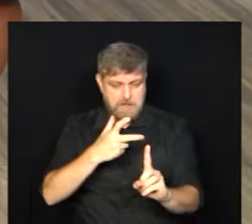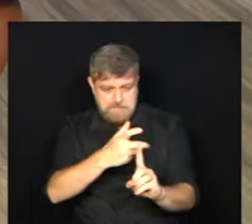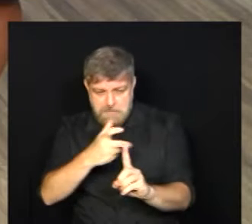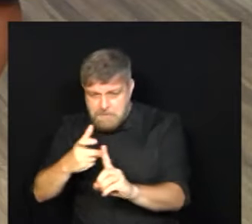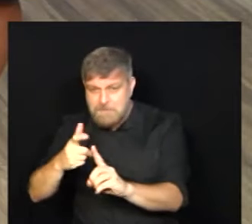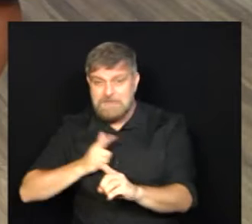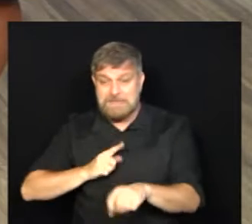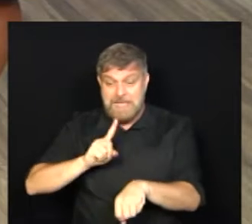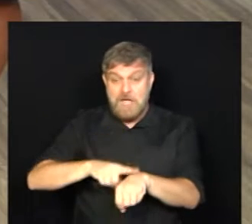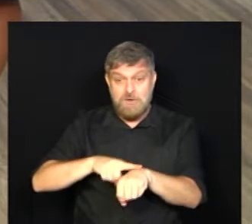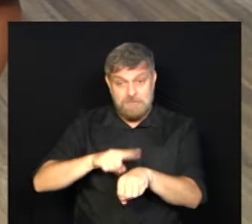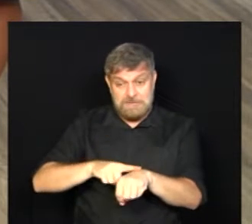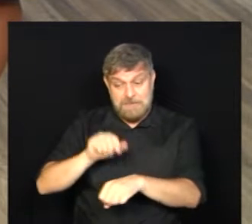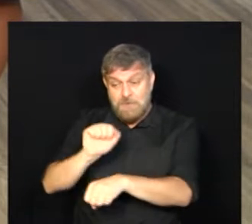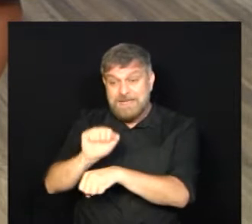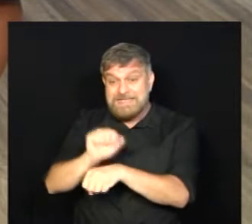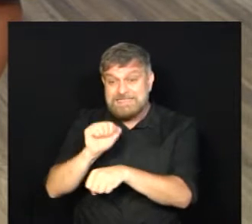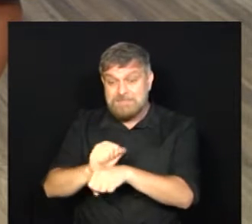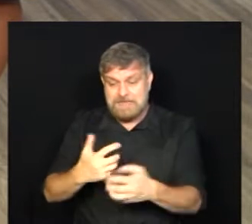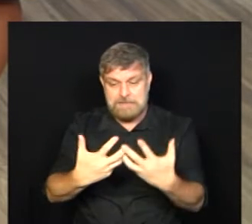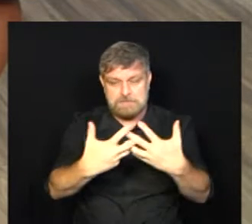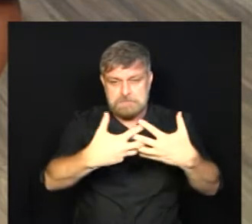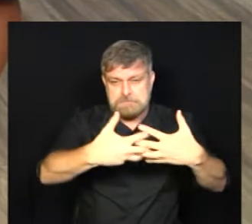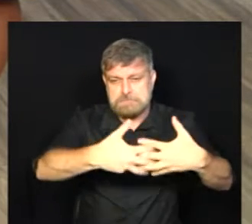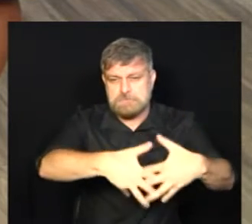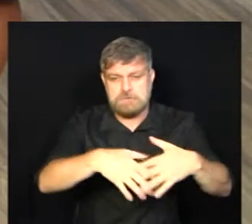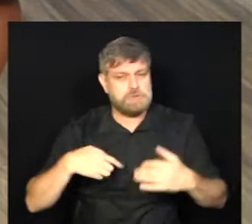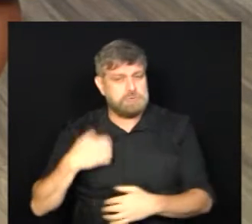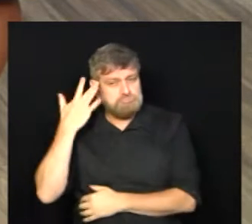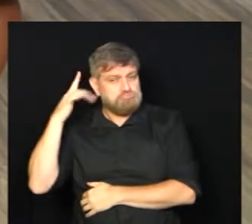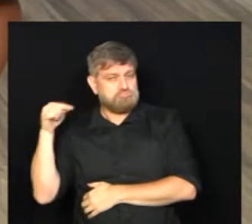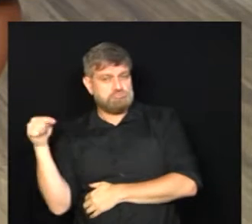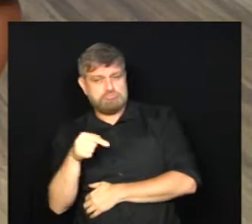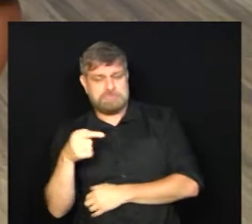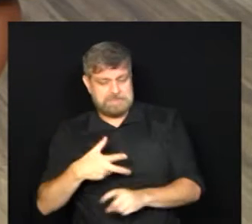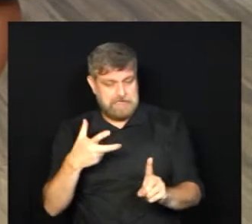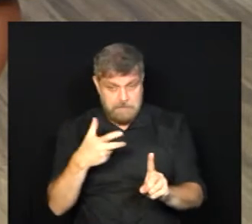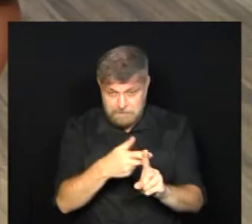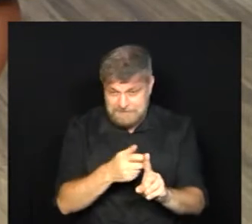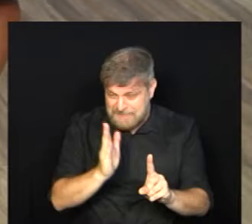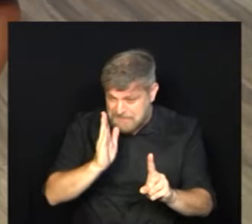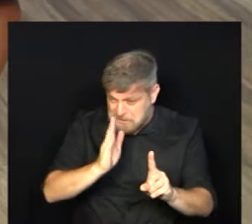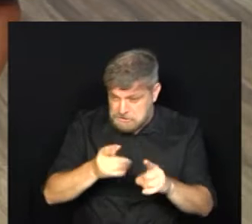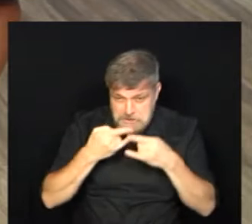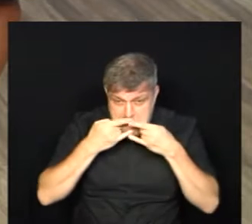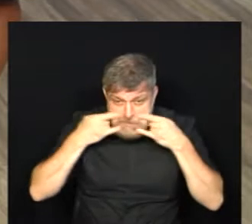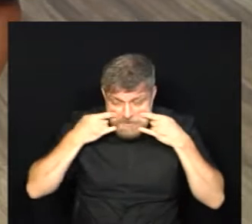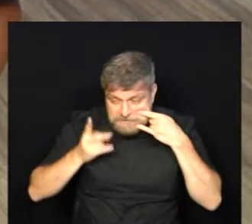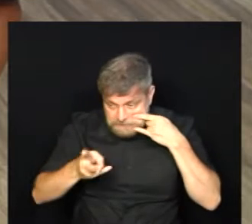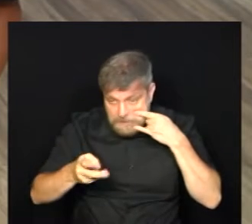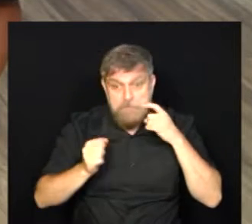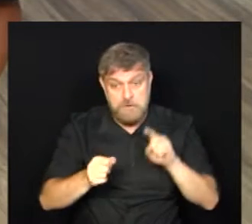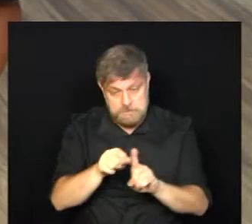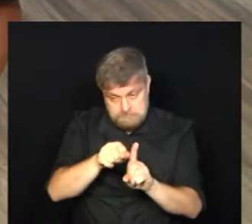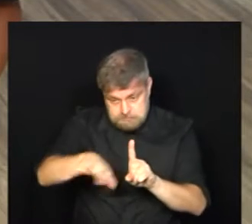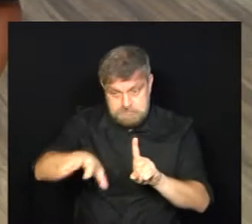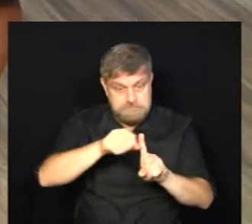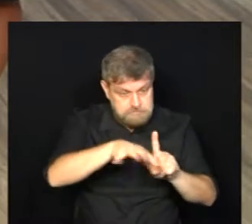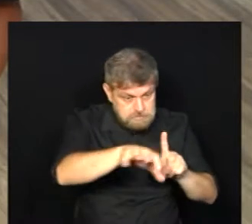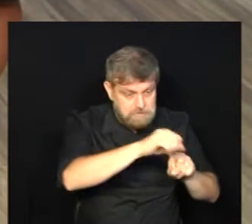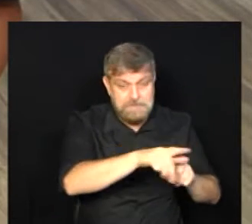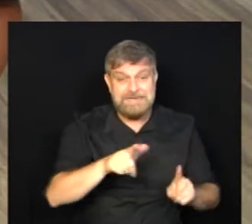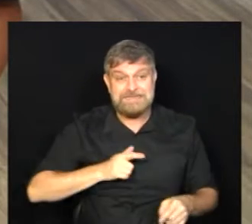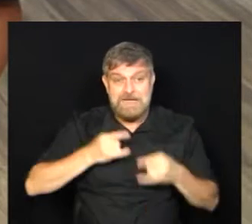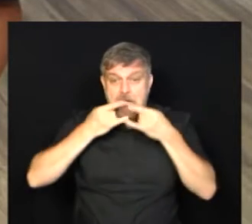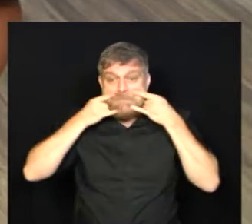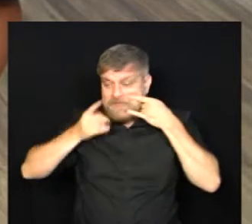tem um tempo para fazer efeito. A gente não sabe se essas pessoas, mesmo vacinadas, elas vão ainda transmitir a doença, então utilizar